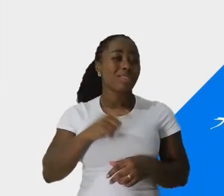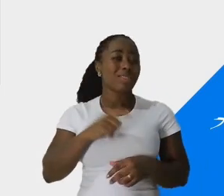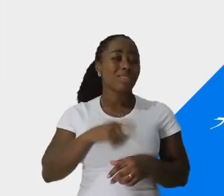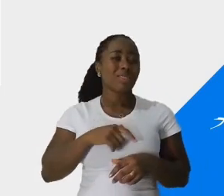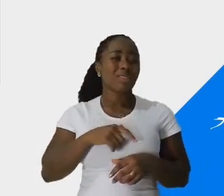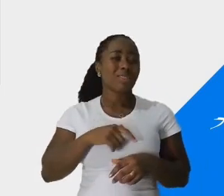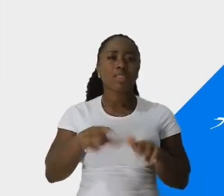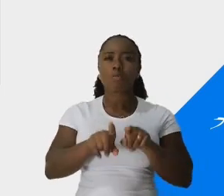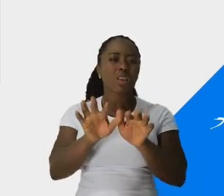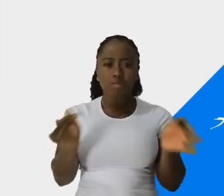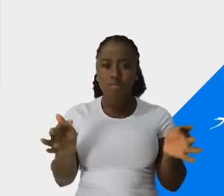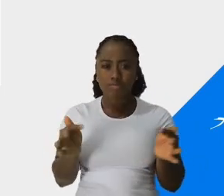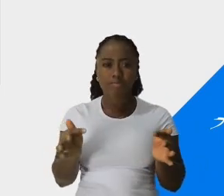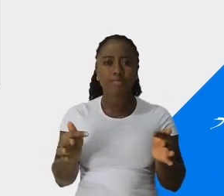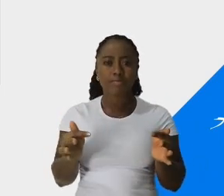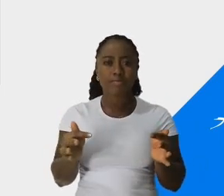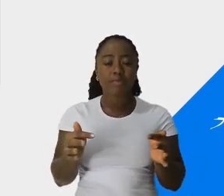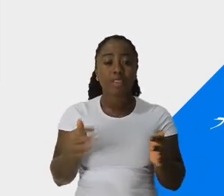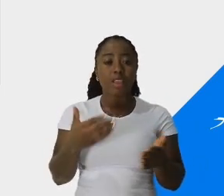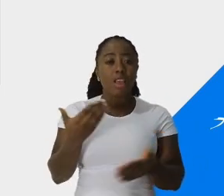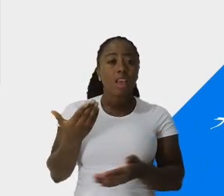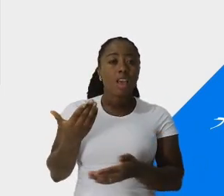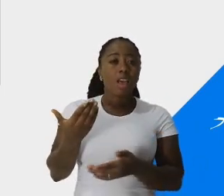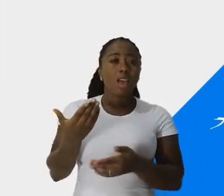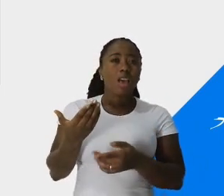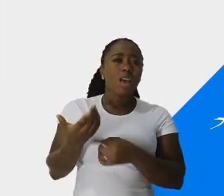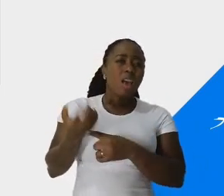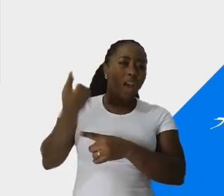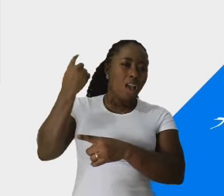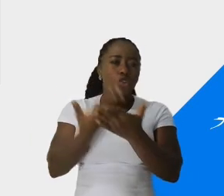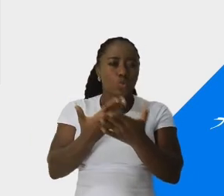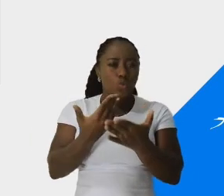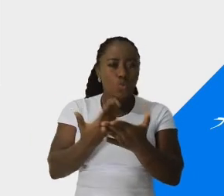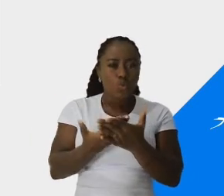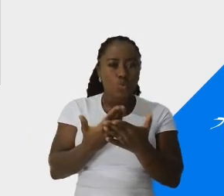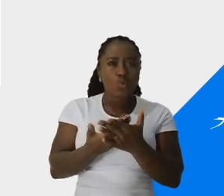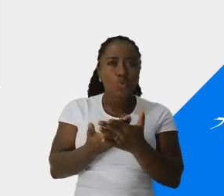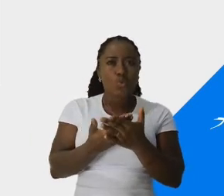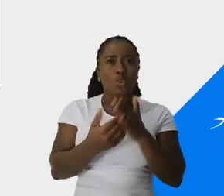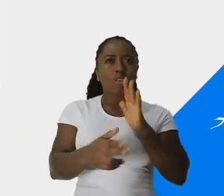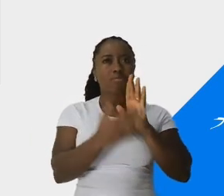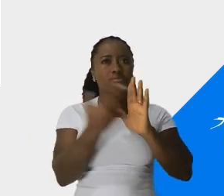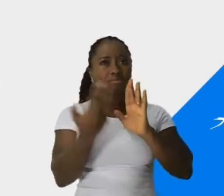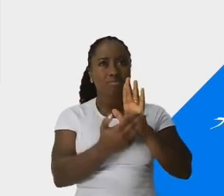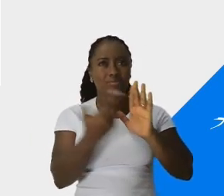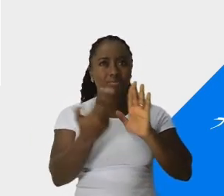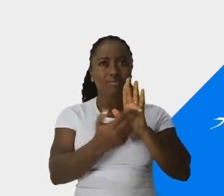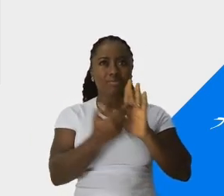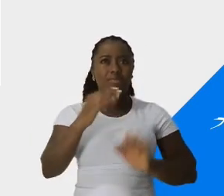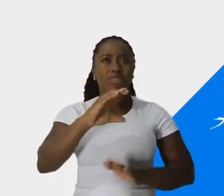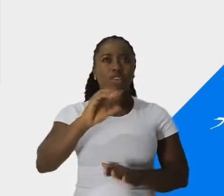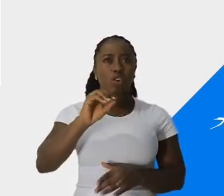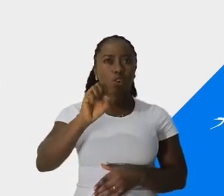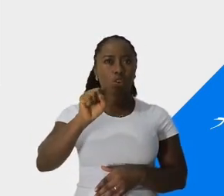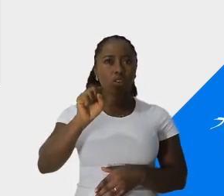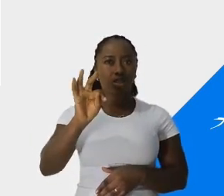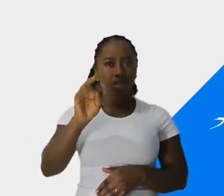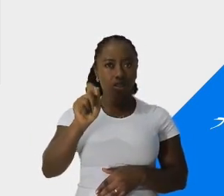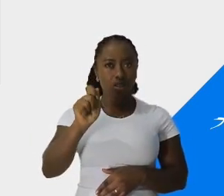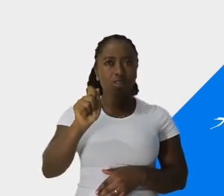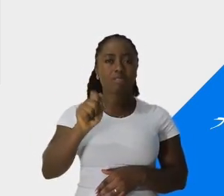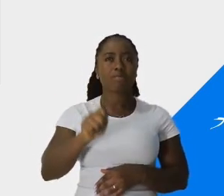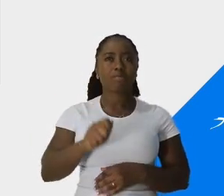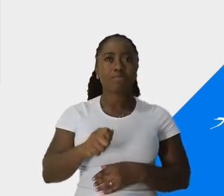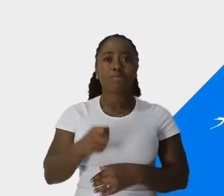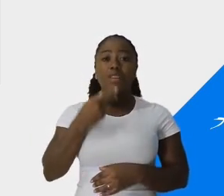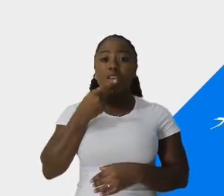Então, teve um estudo de Costa que mencionou que os prejuízos mais comuns, né,